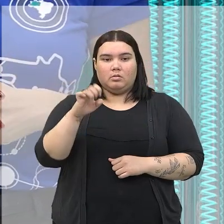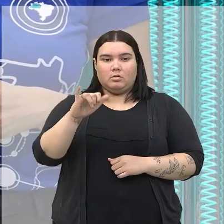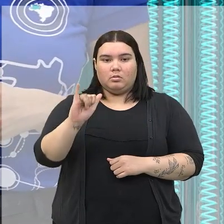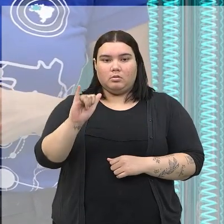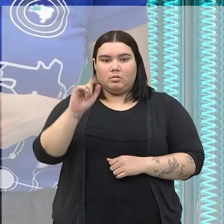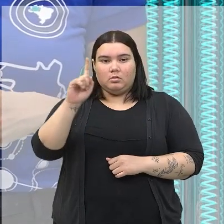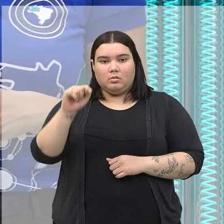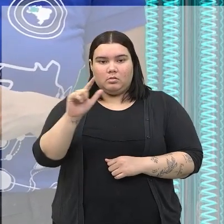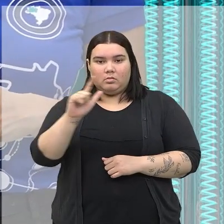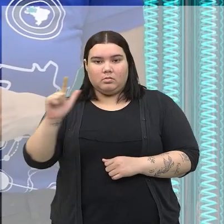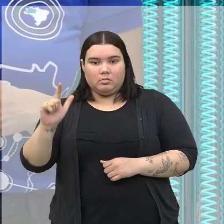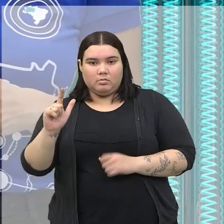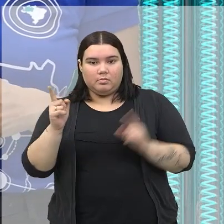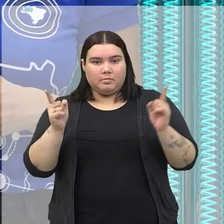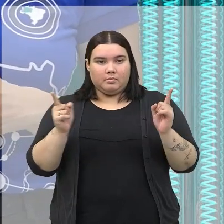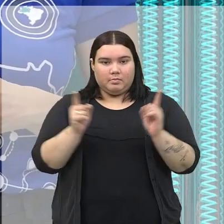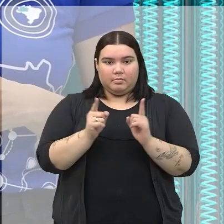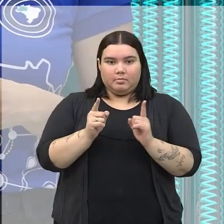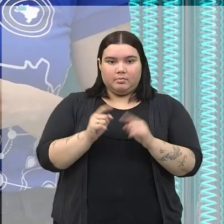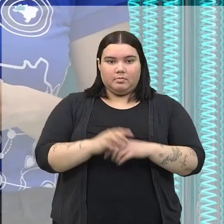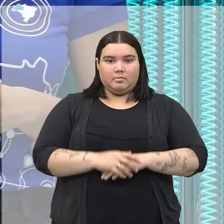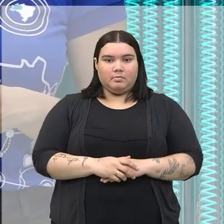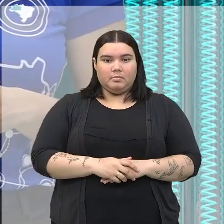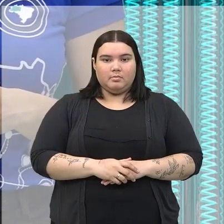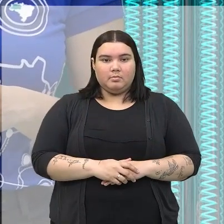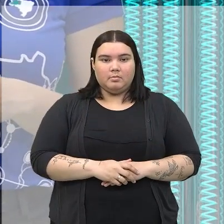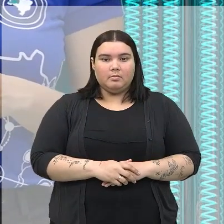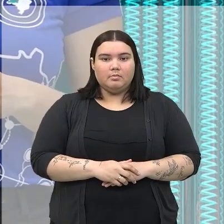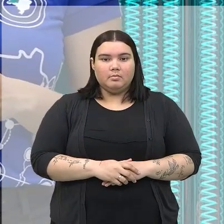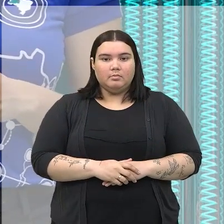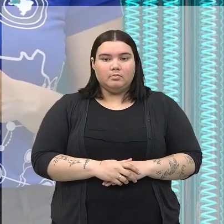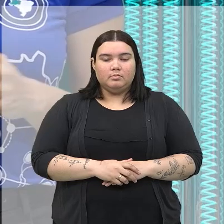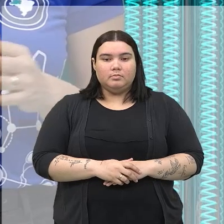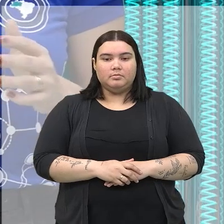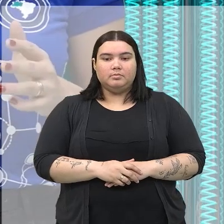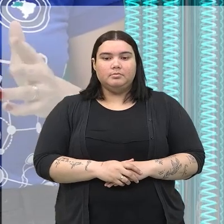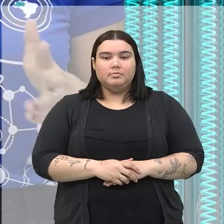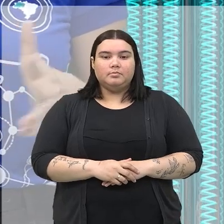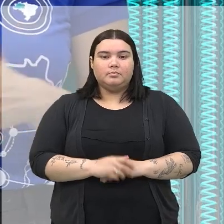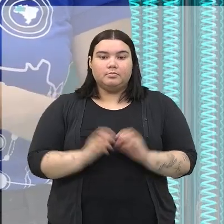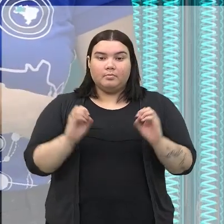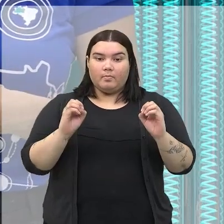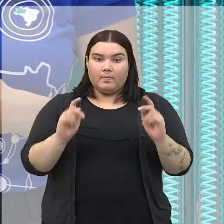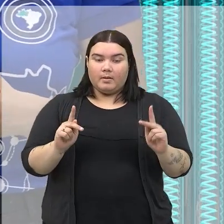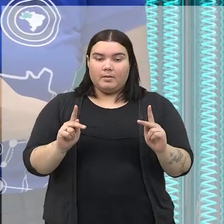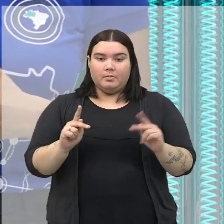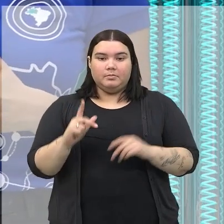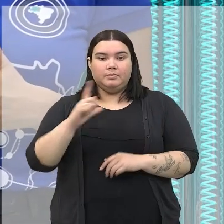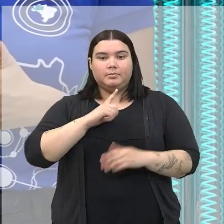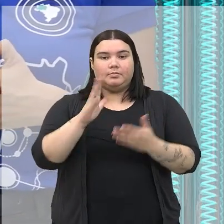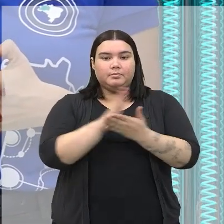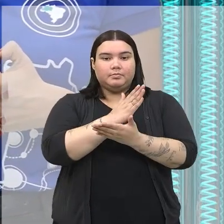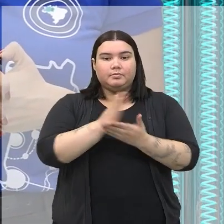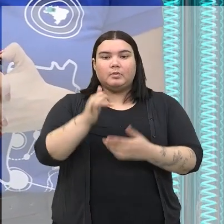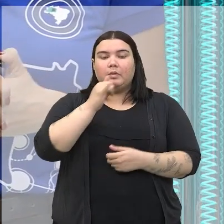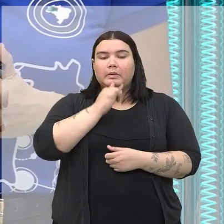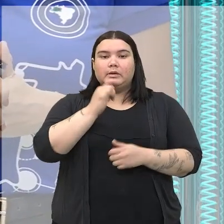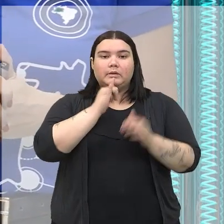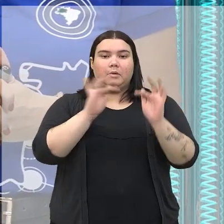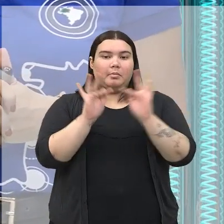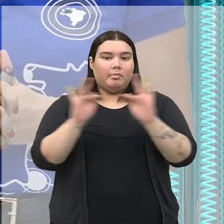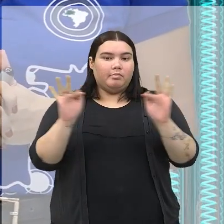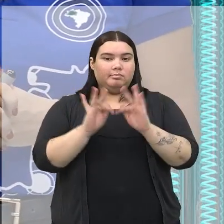move to a new house next month, ok? Então, nós temos aqui alguns exemplos de frases para